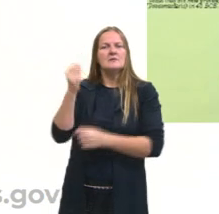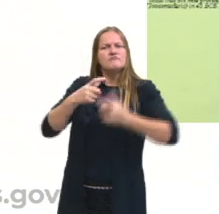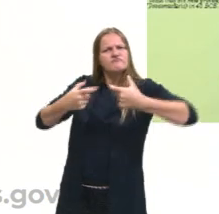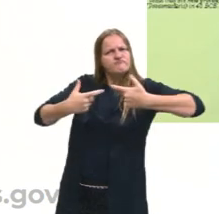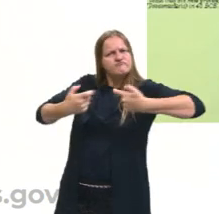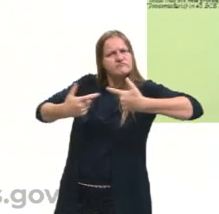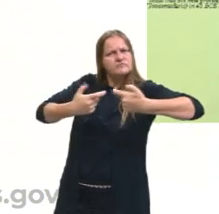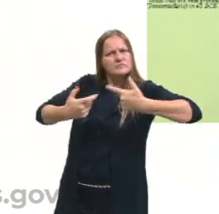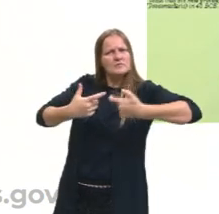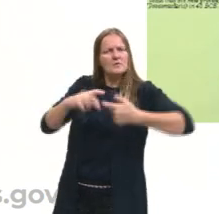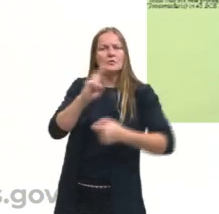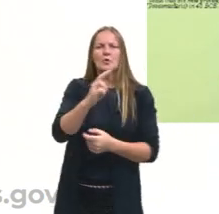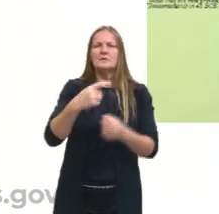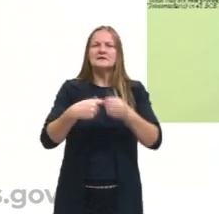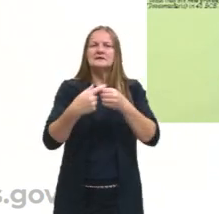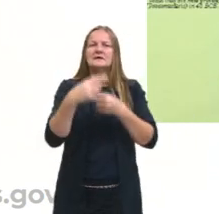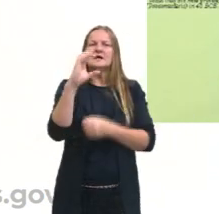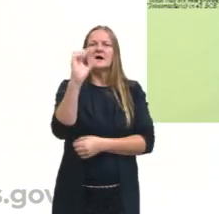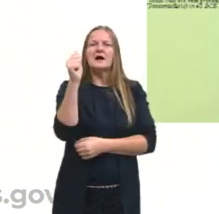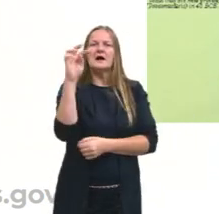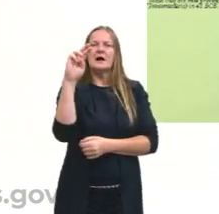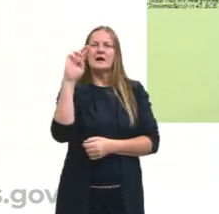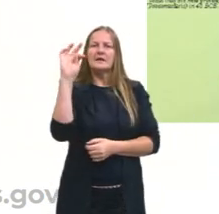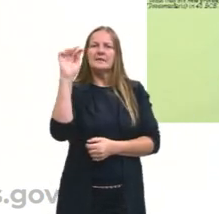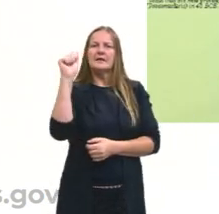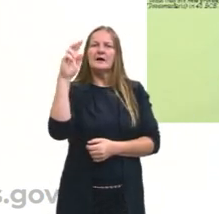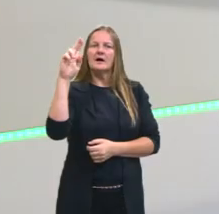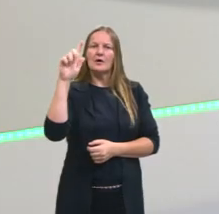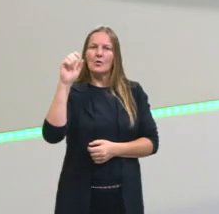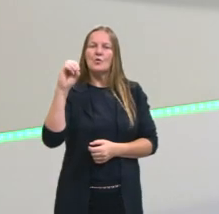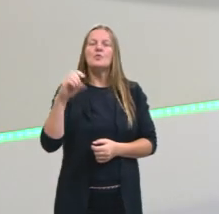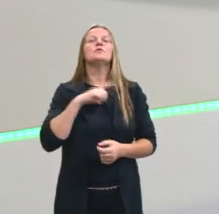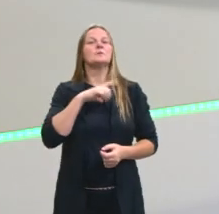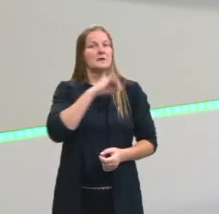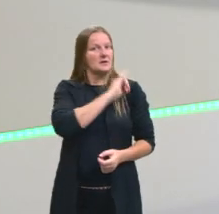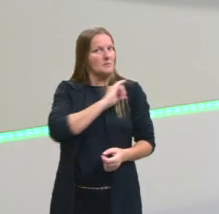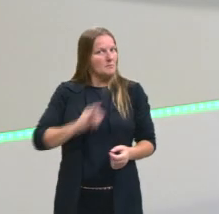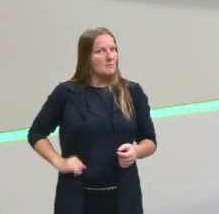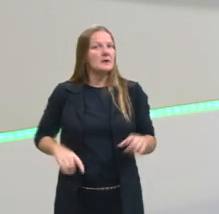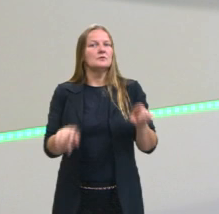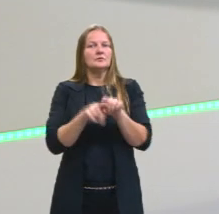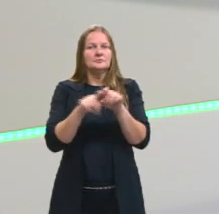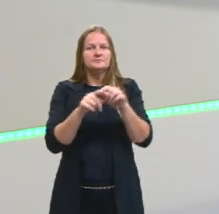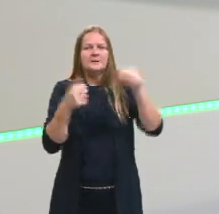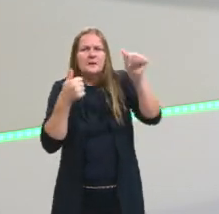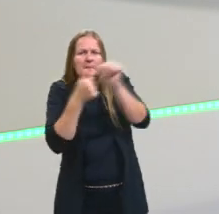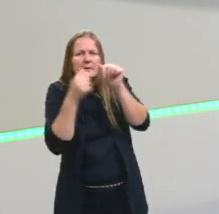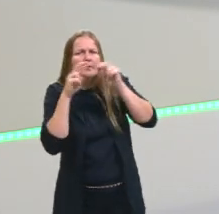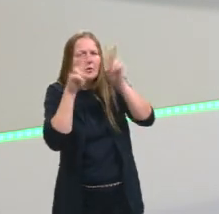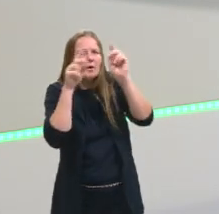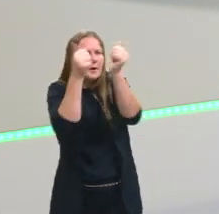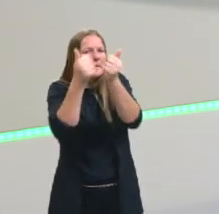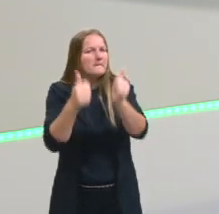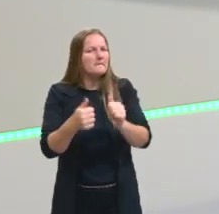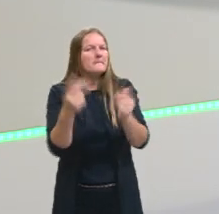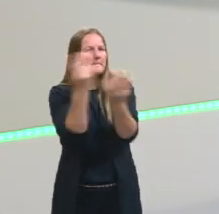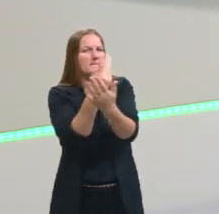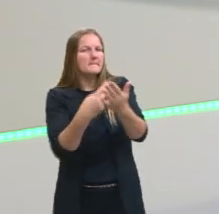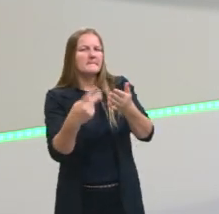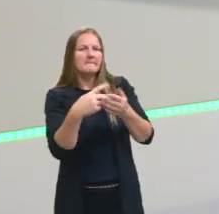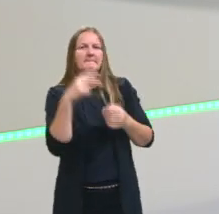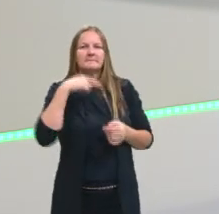guerra com Cartago Cartago também era um império se a gente vê Cartago tá bem aqui